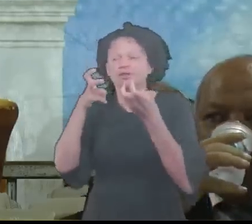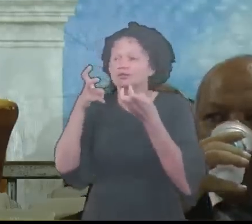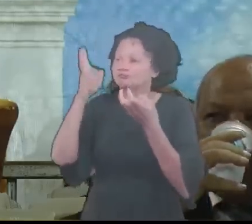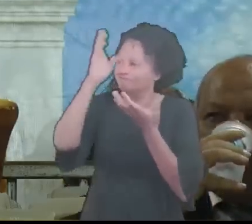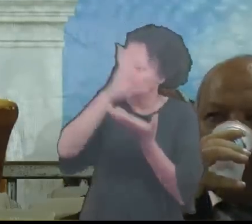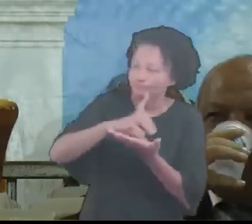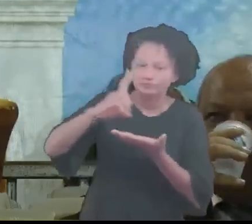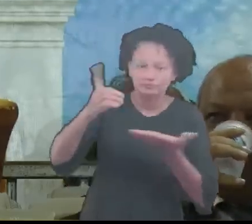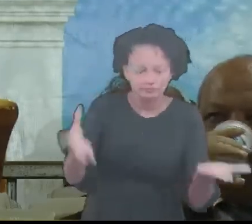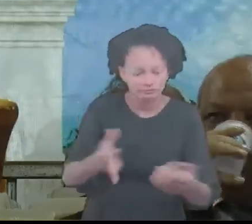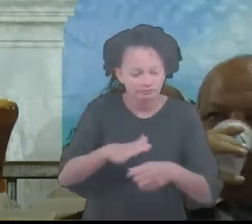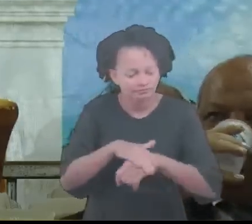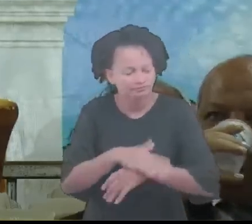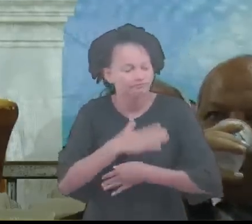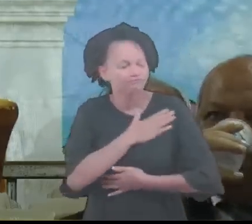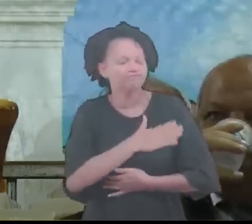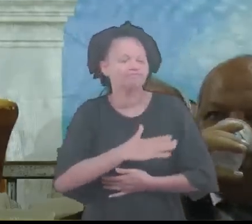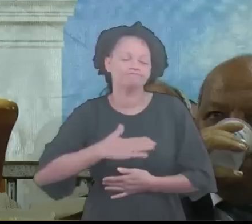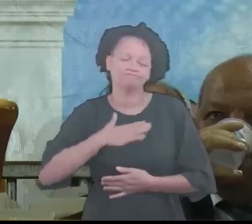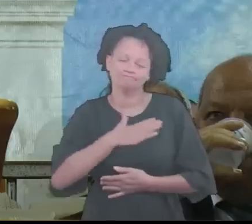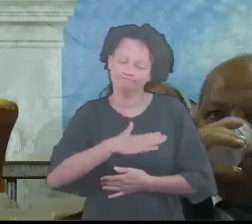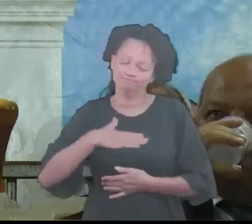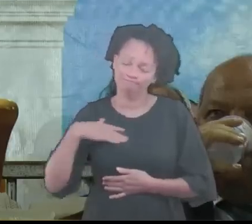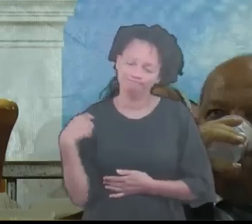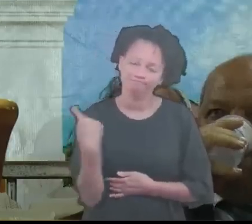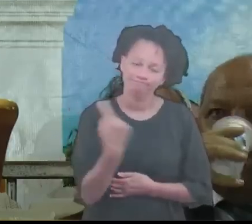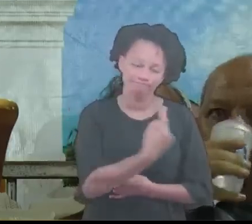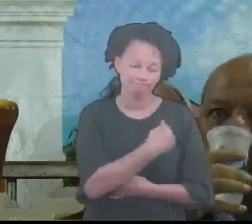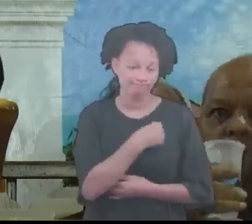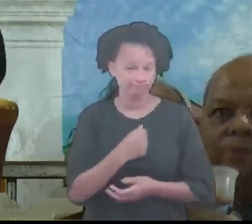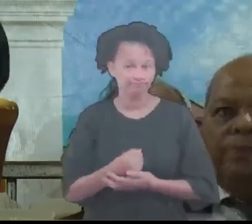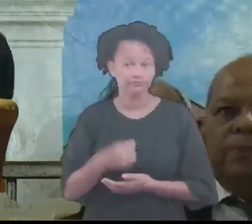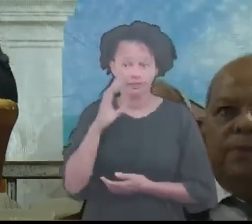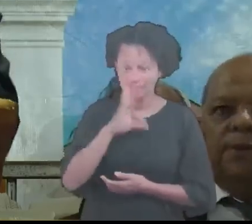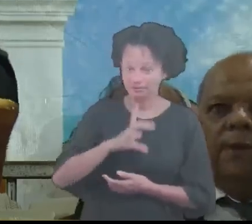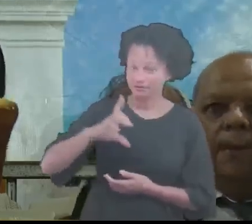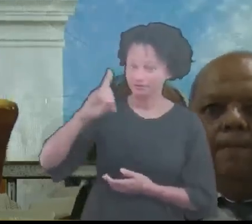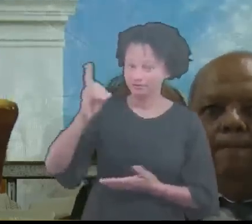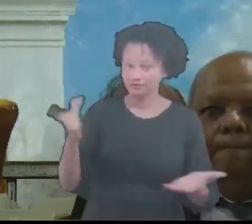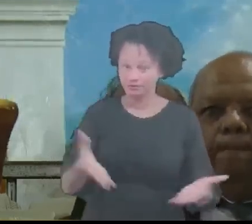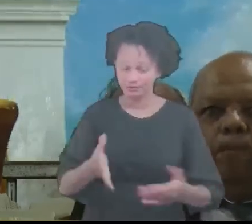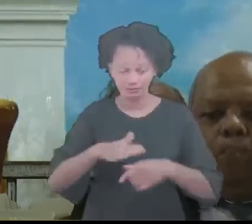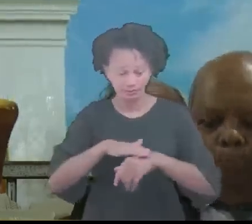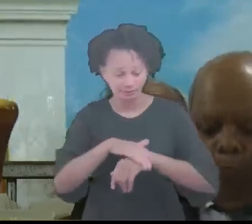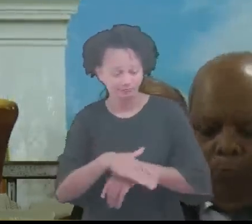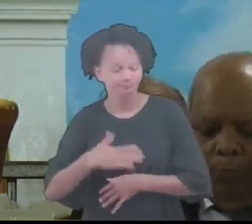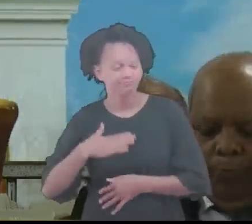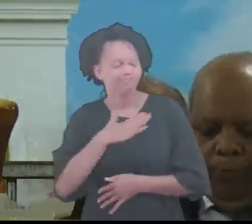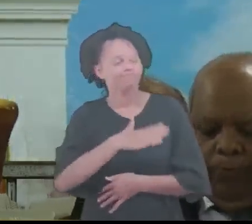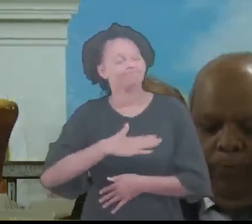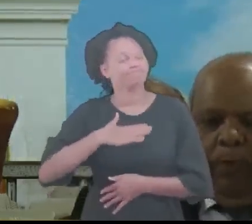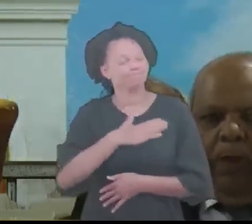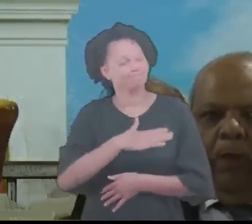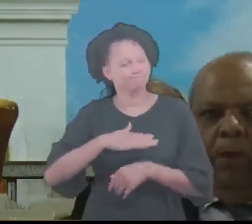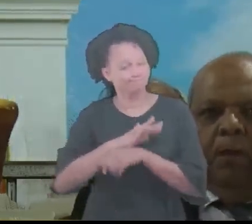nesta noite se agrade de nós. Que Deus nesta noite se agrade da